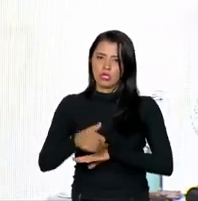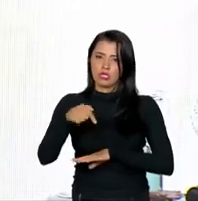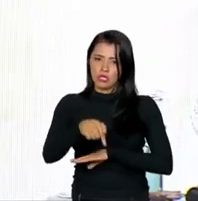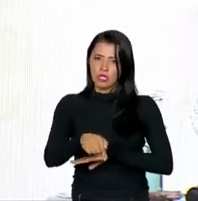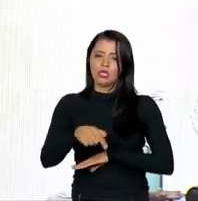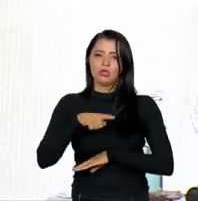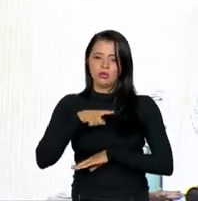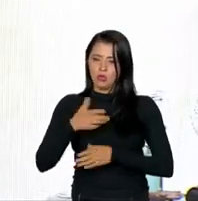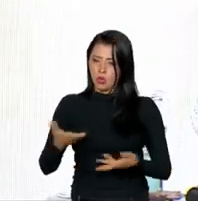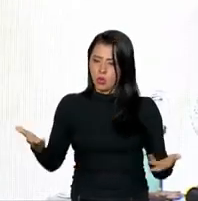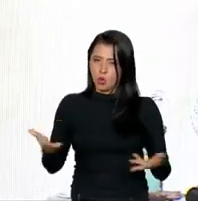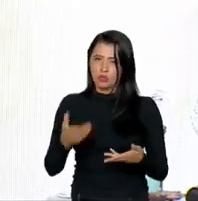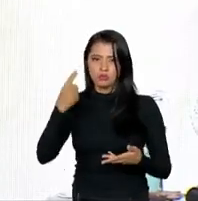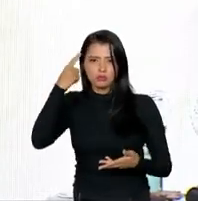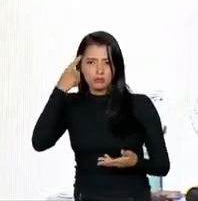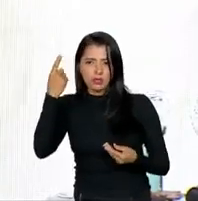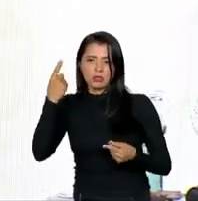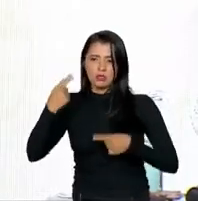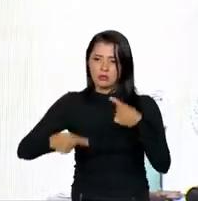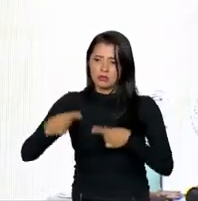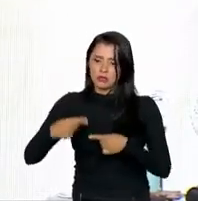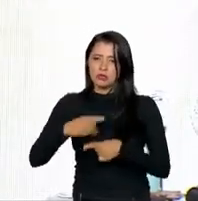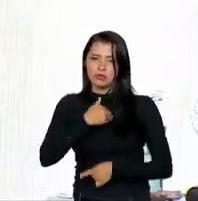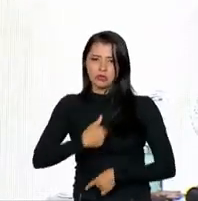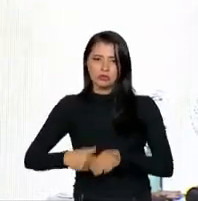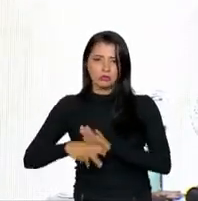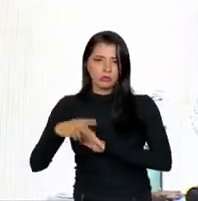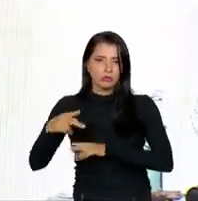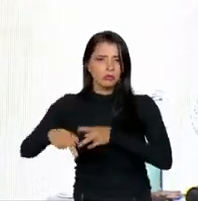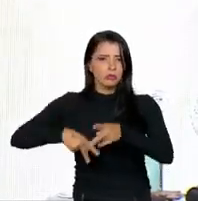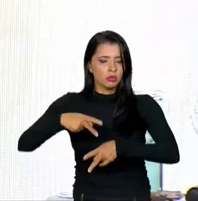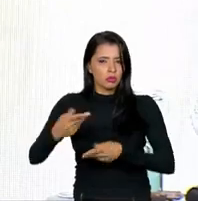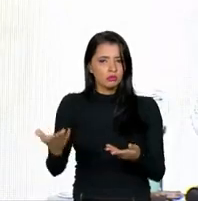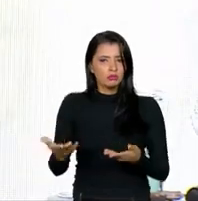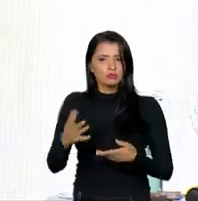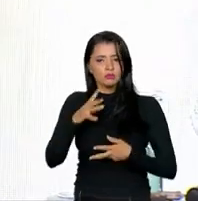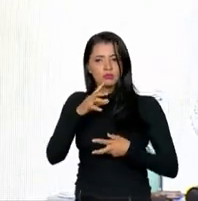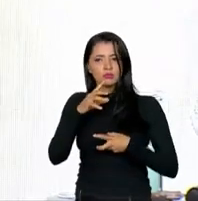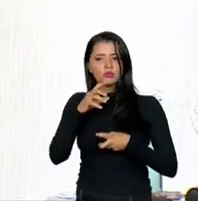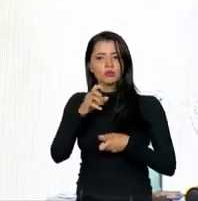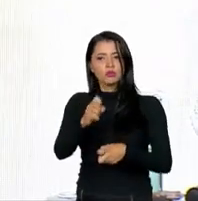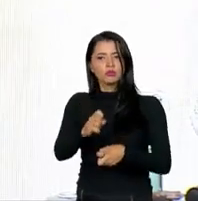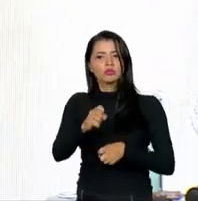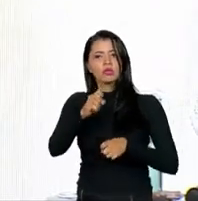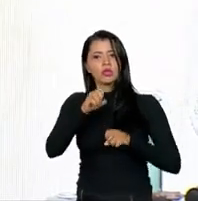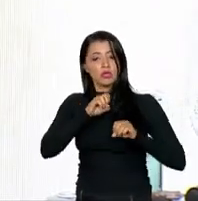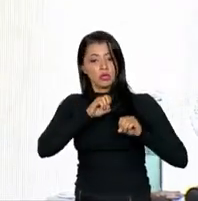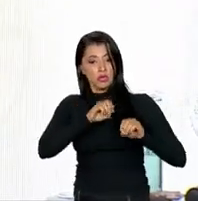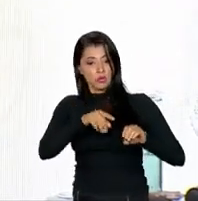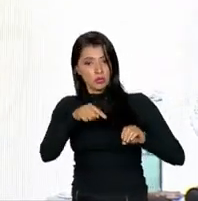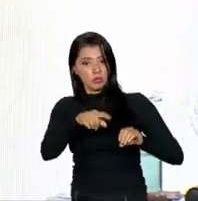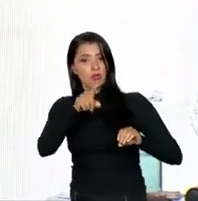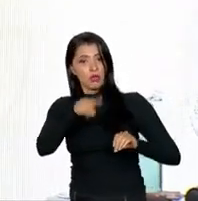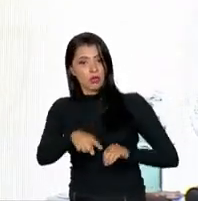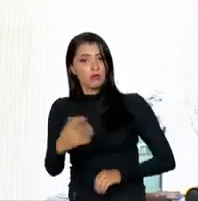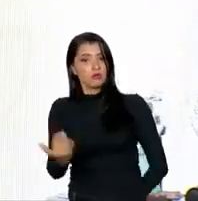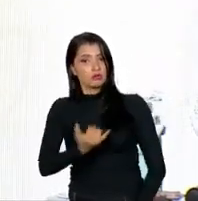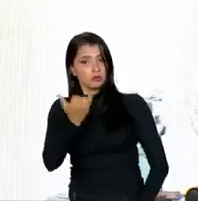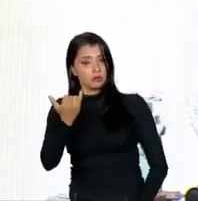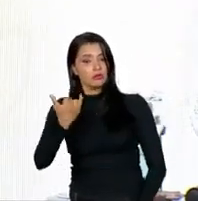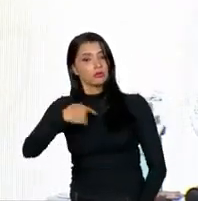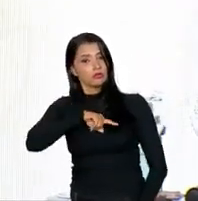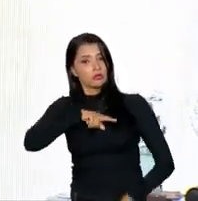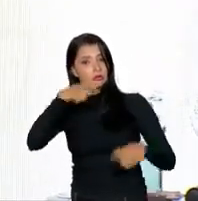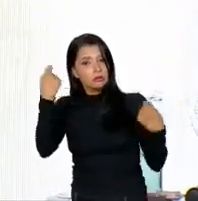nessa posição de pensar políticas públicas, de reforçar o quanto a educação é importante, a gente precisa